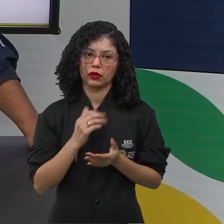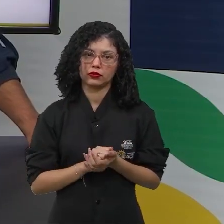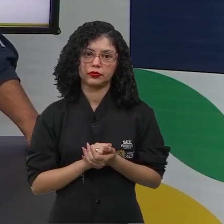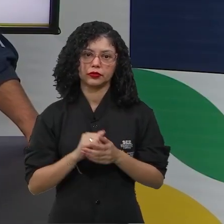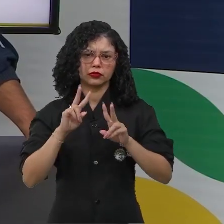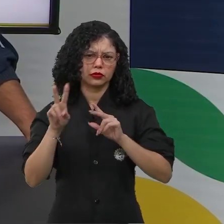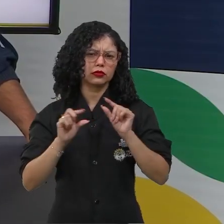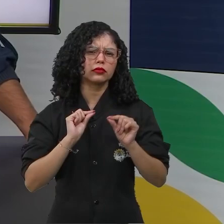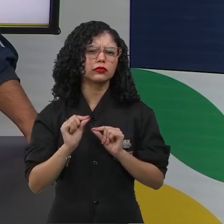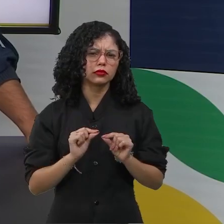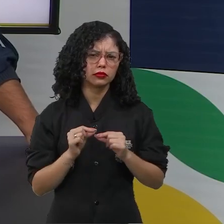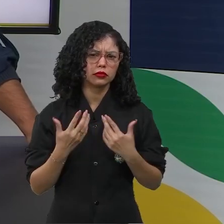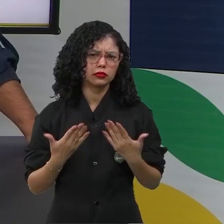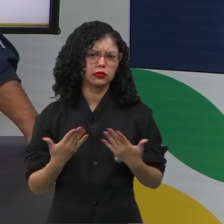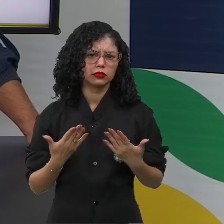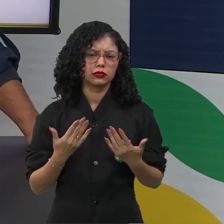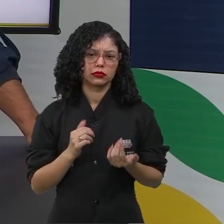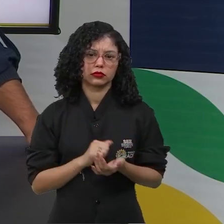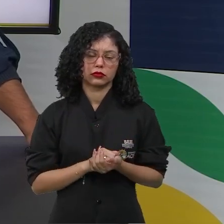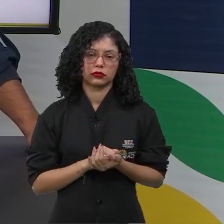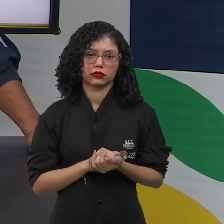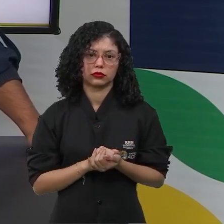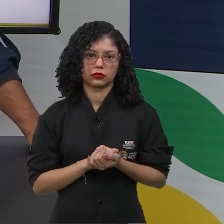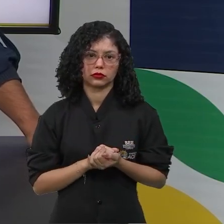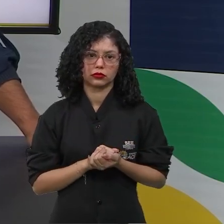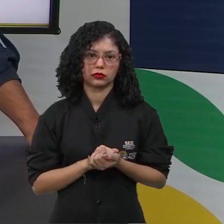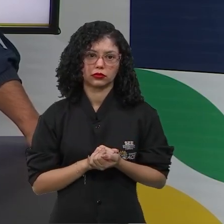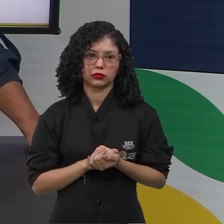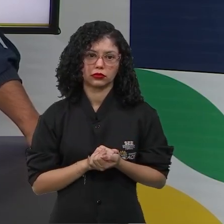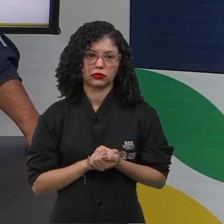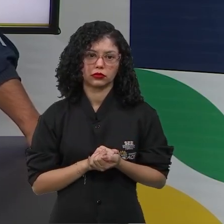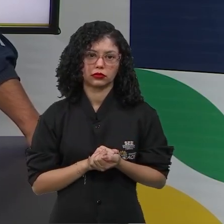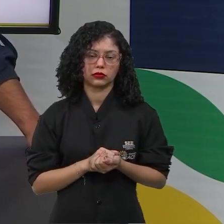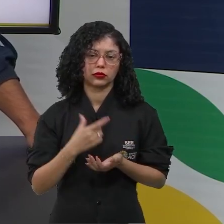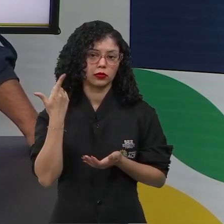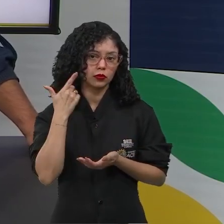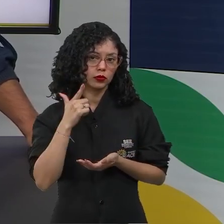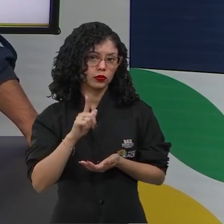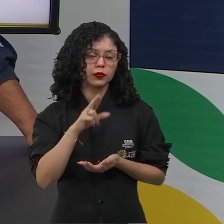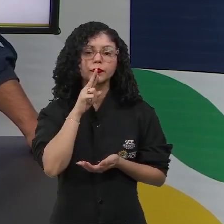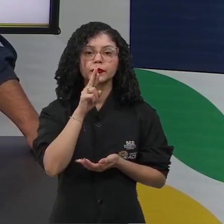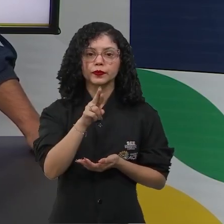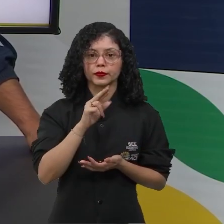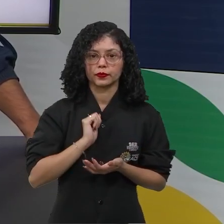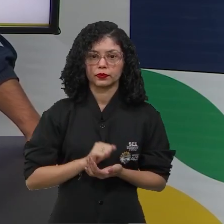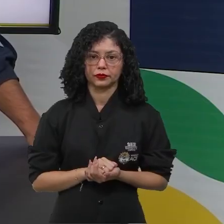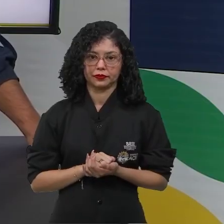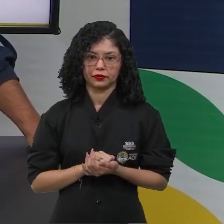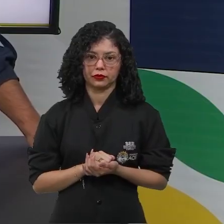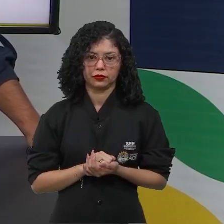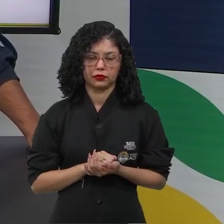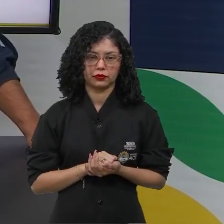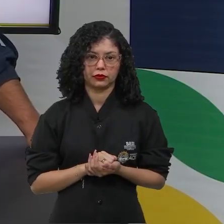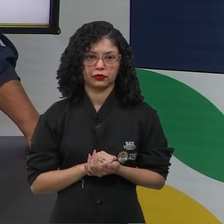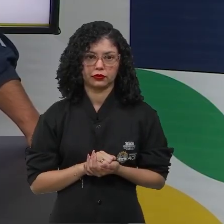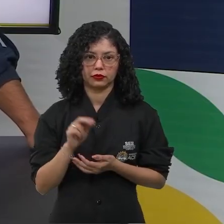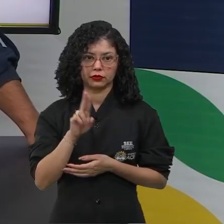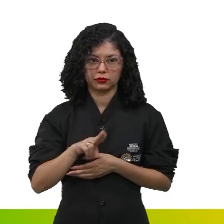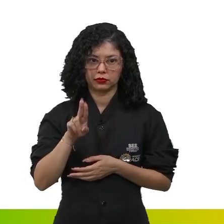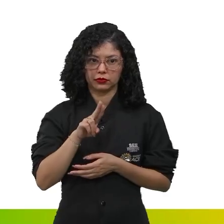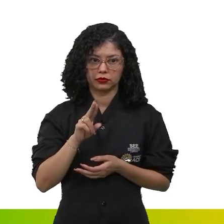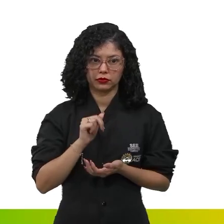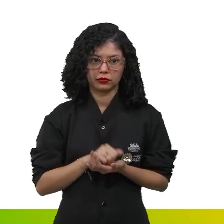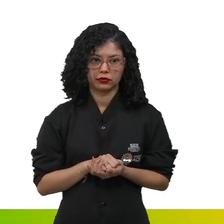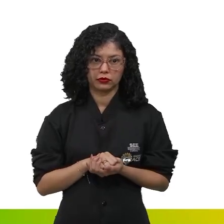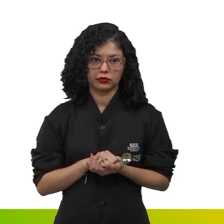artifícios. O que seria artificial? Artifício, mecanismo artificial para atingir alguns resultados. Isso é o uso de,